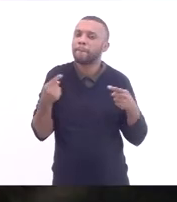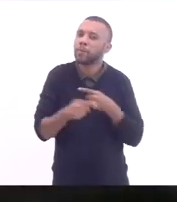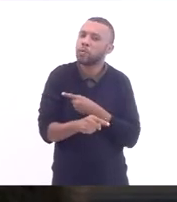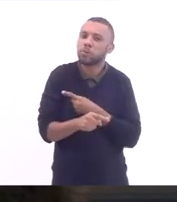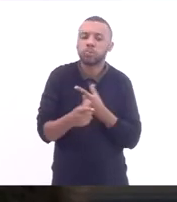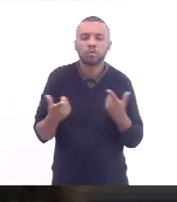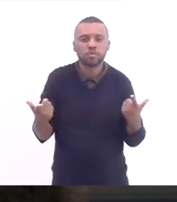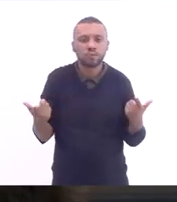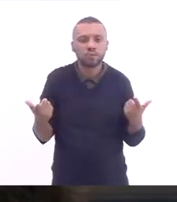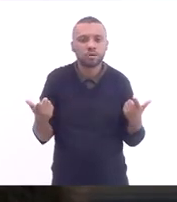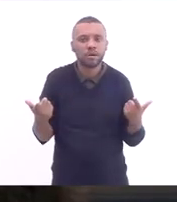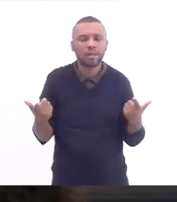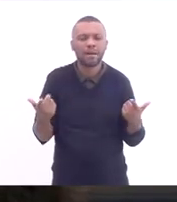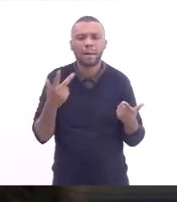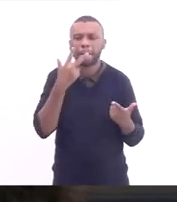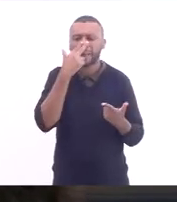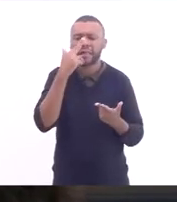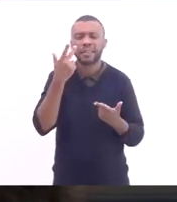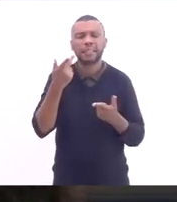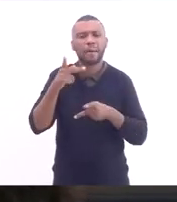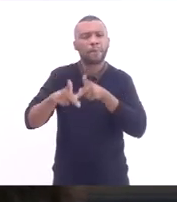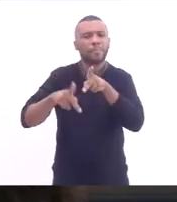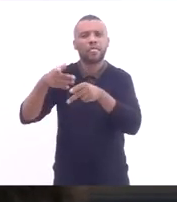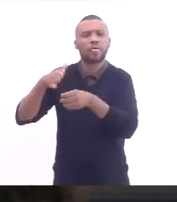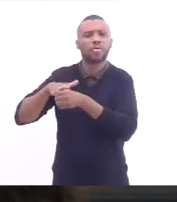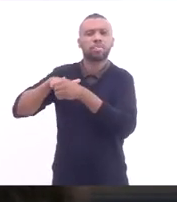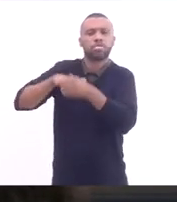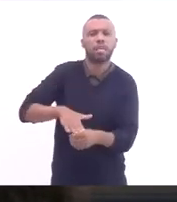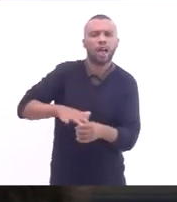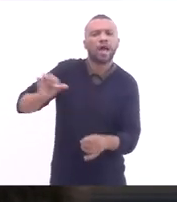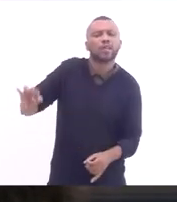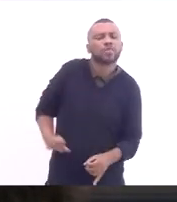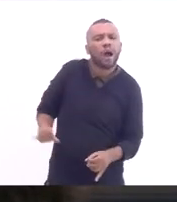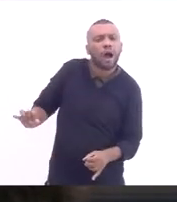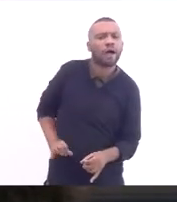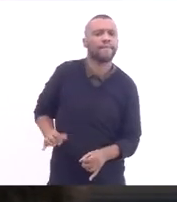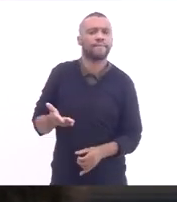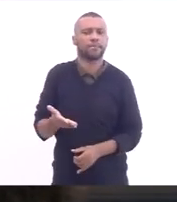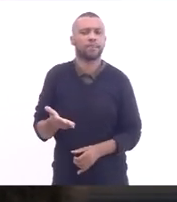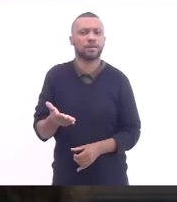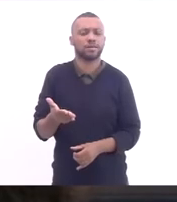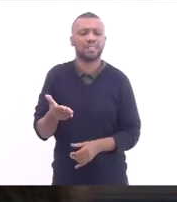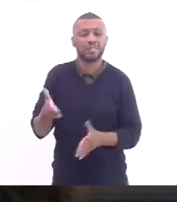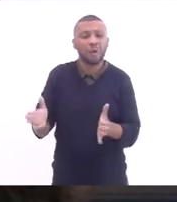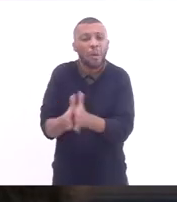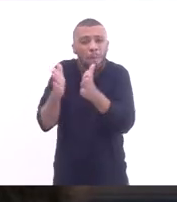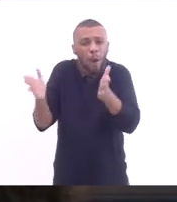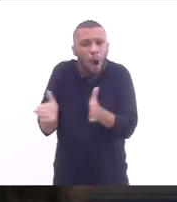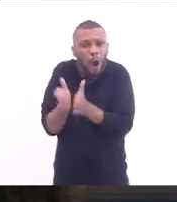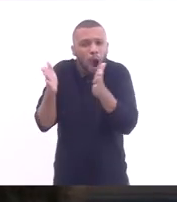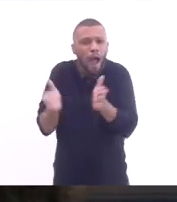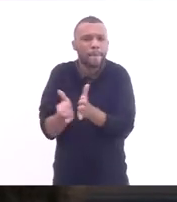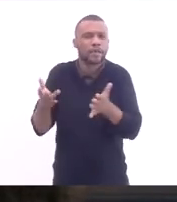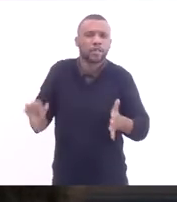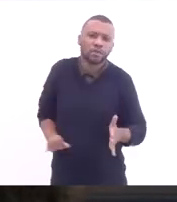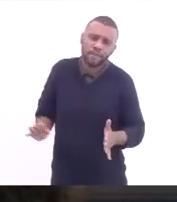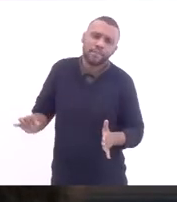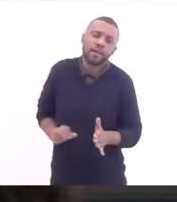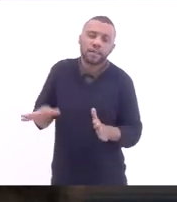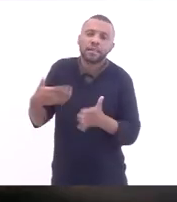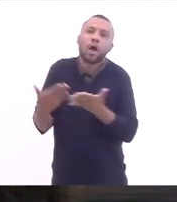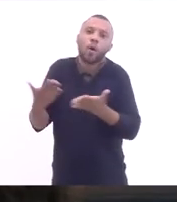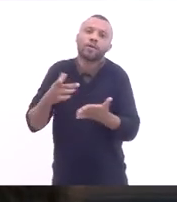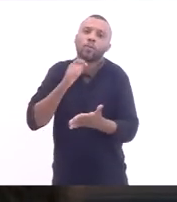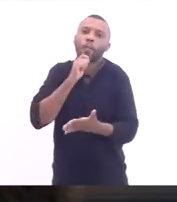digamos, é um certo massacre, né, que sofre essa população mais simples e que hoje vive realmente sem